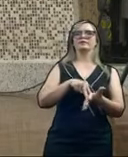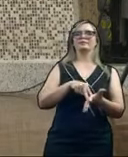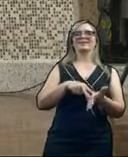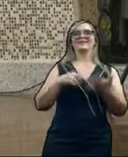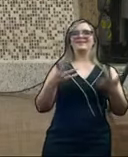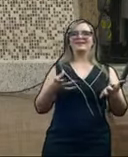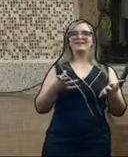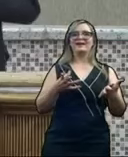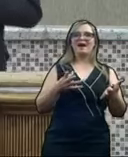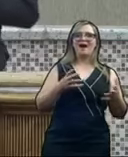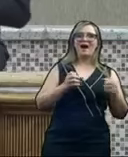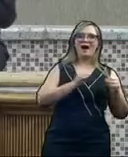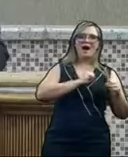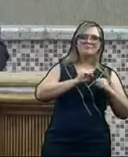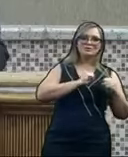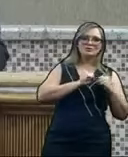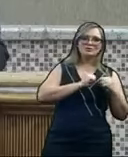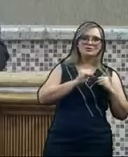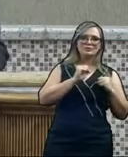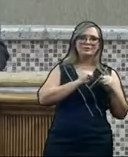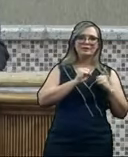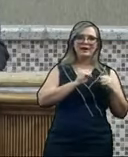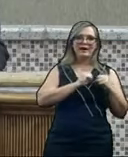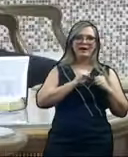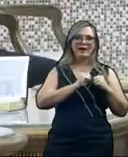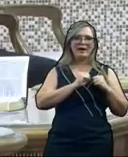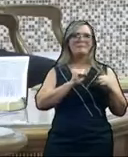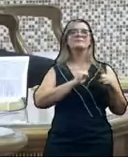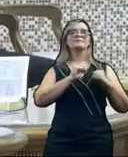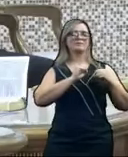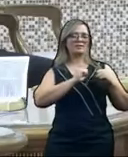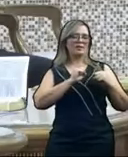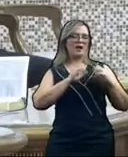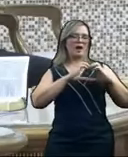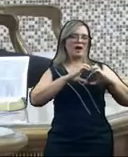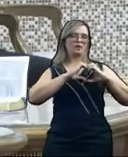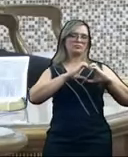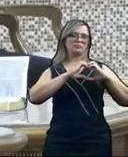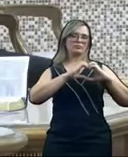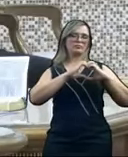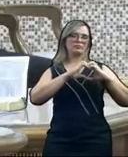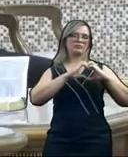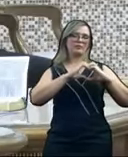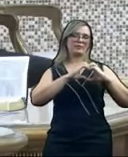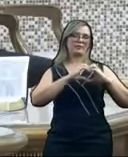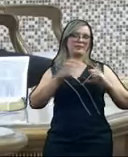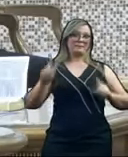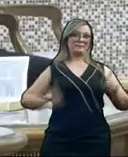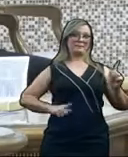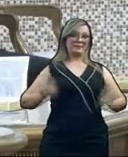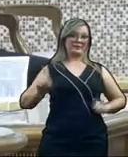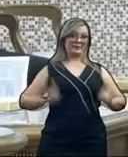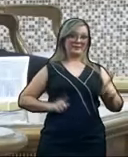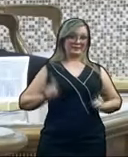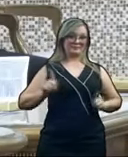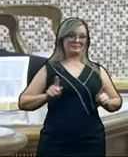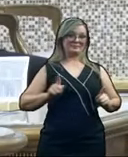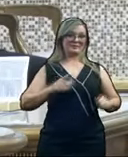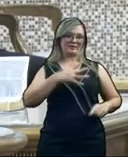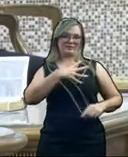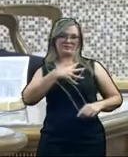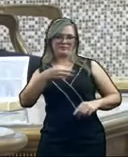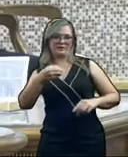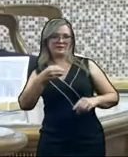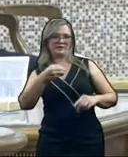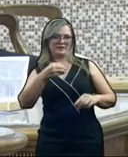e imagina cara longe de casa sozinho Gama na filha do patrão